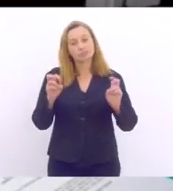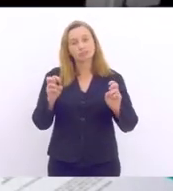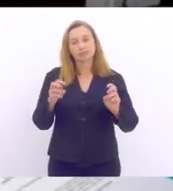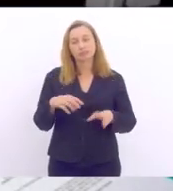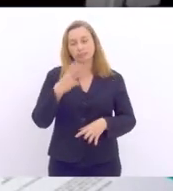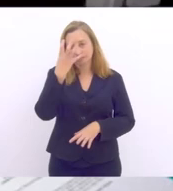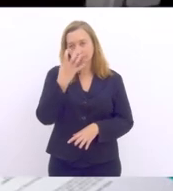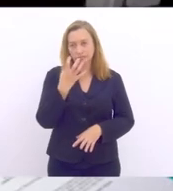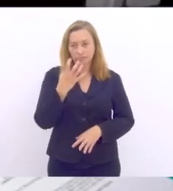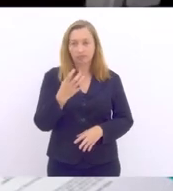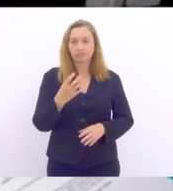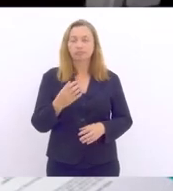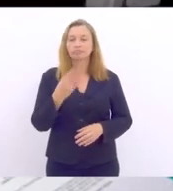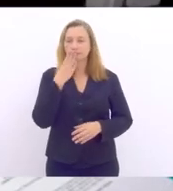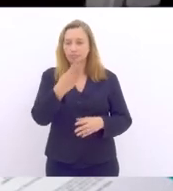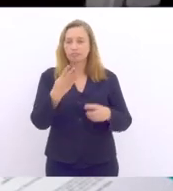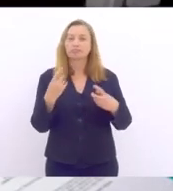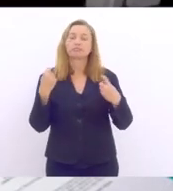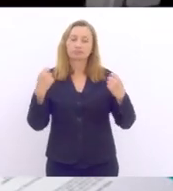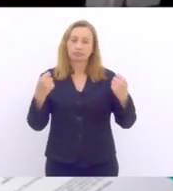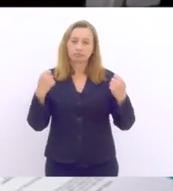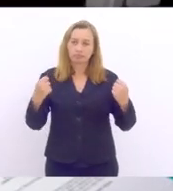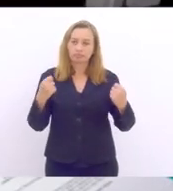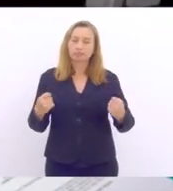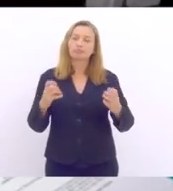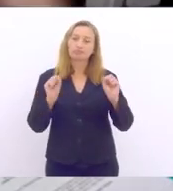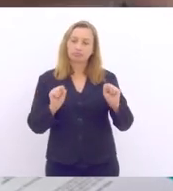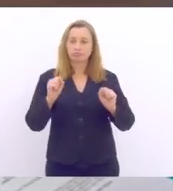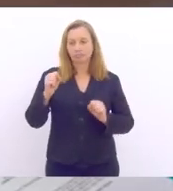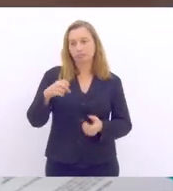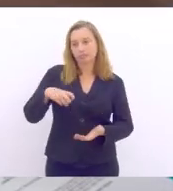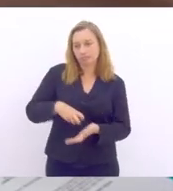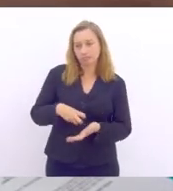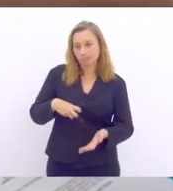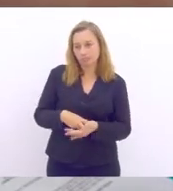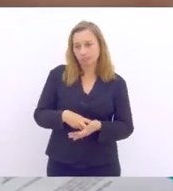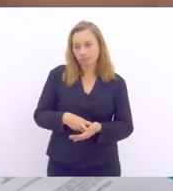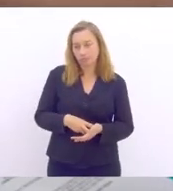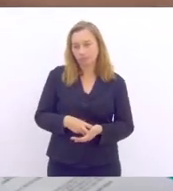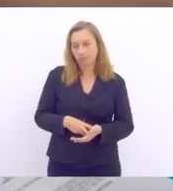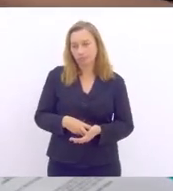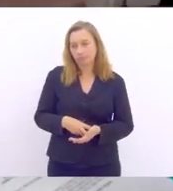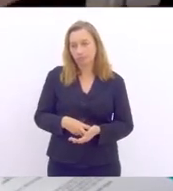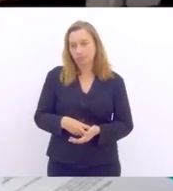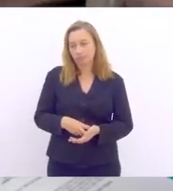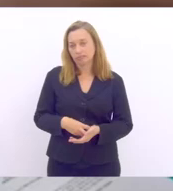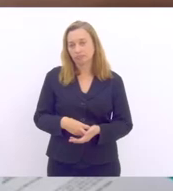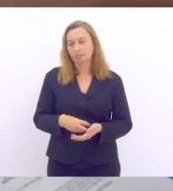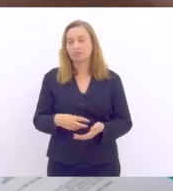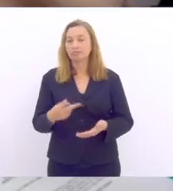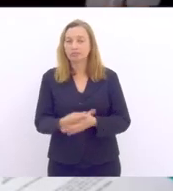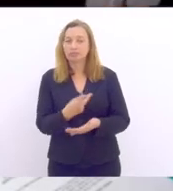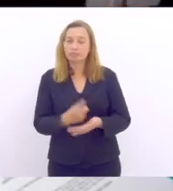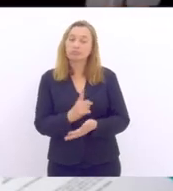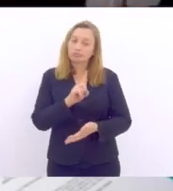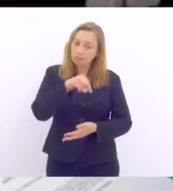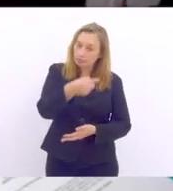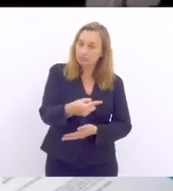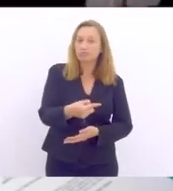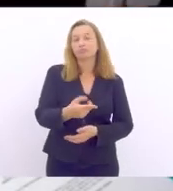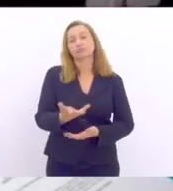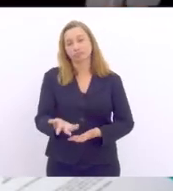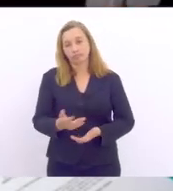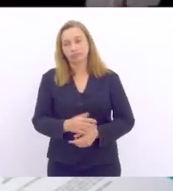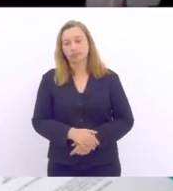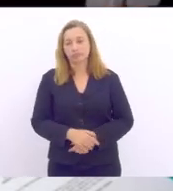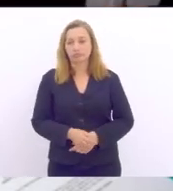que essas torcidas organizadas possam ser punidas por atos individualmente cometidos, ainda que por integrantes